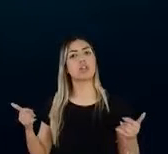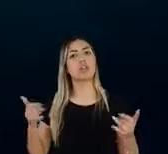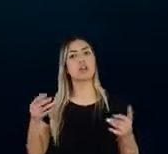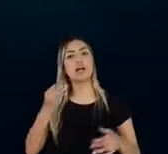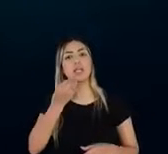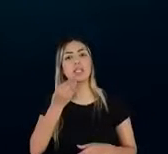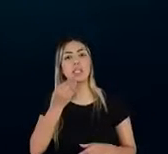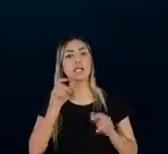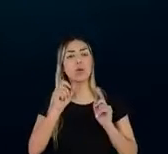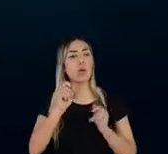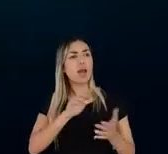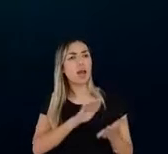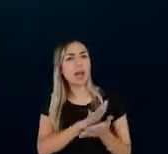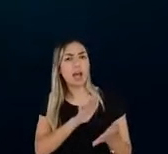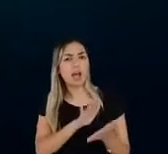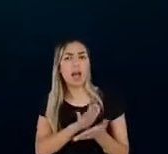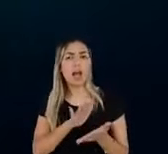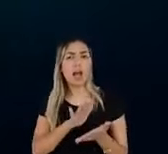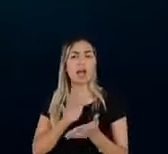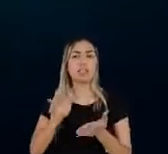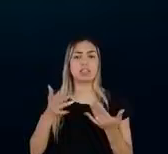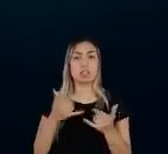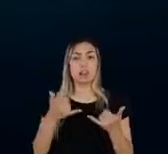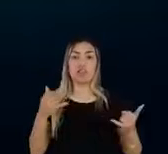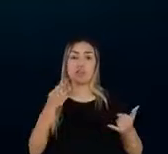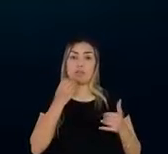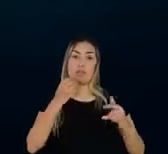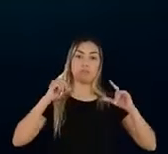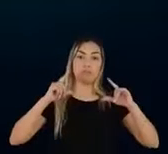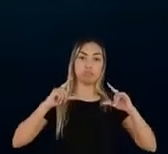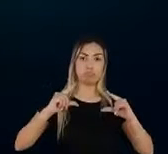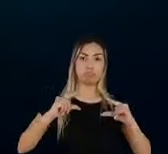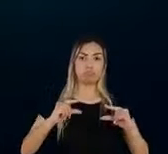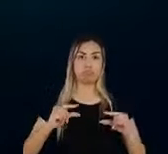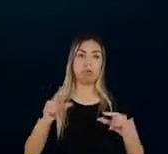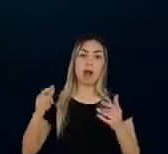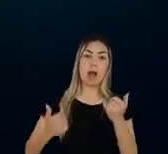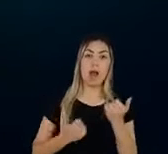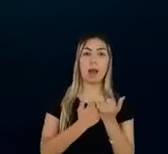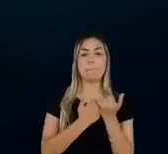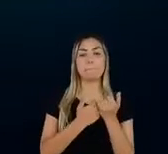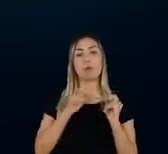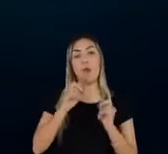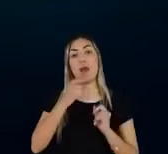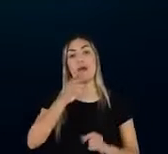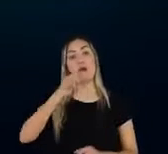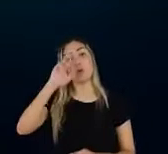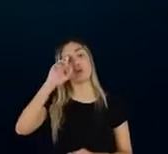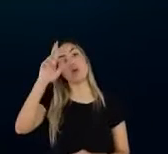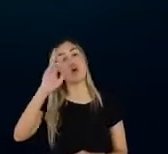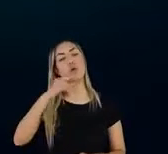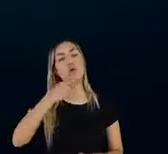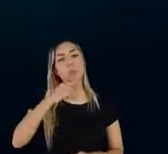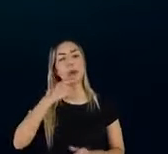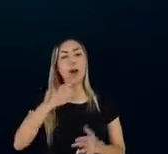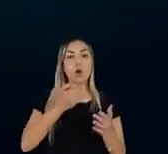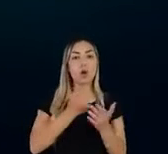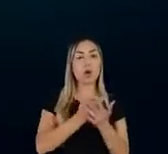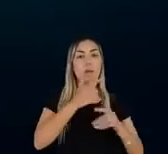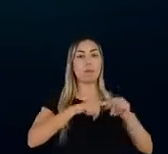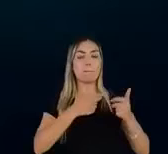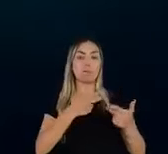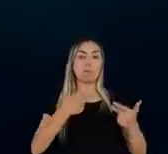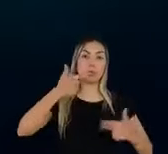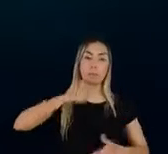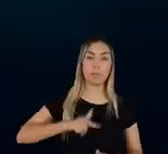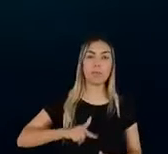dispensa de energia dos estabelecimentos então isso ajuda o que o dono do bar ganhar mais dinheiro que vai ajudar ele a comprar mais produtos da AMBEV a gente